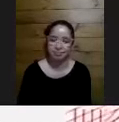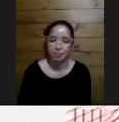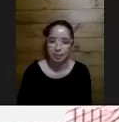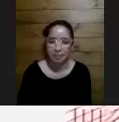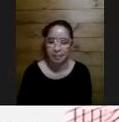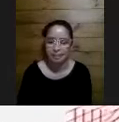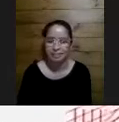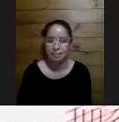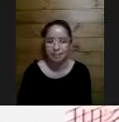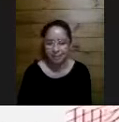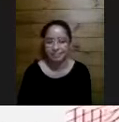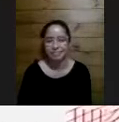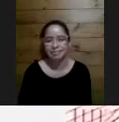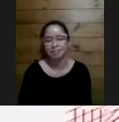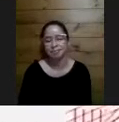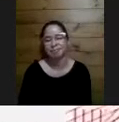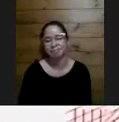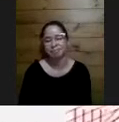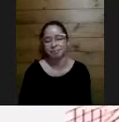casa, tá? Obrigada. Seja muito feliz. Obrigada.